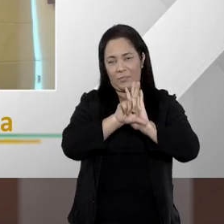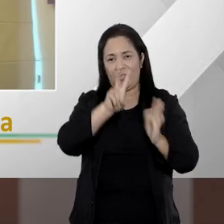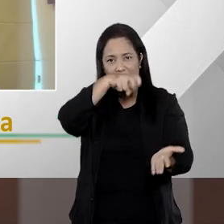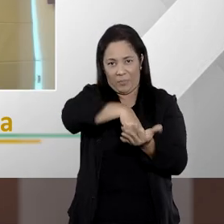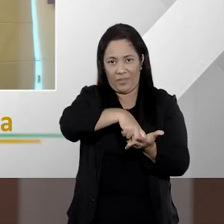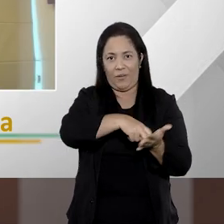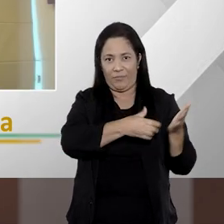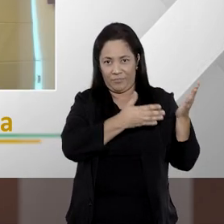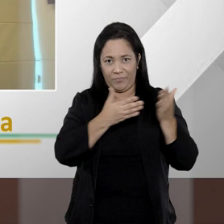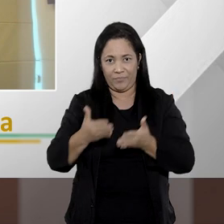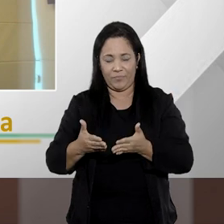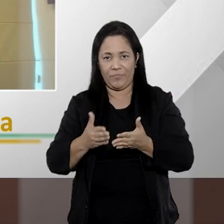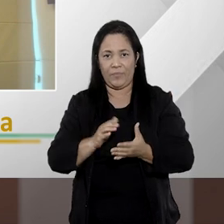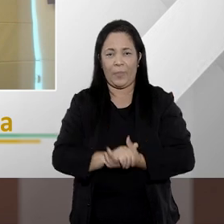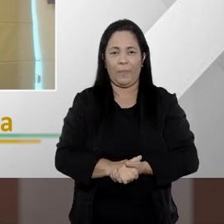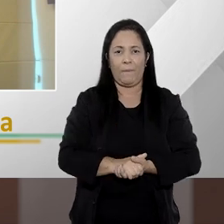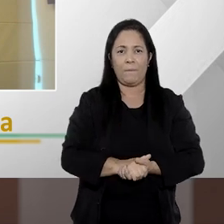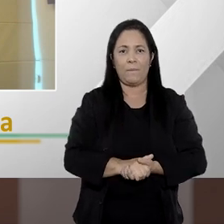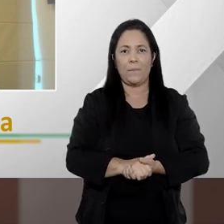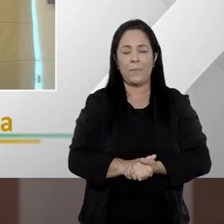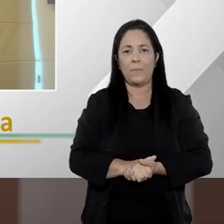Uhum. Bom, a gente já está aí